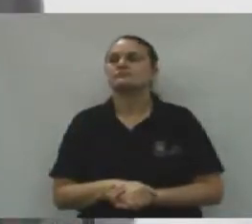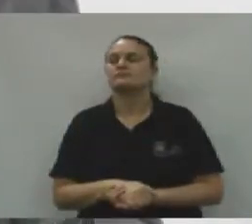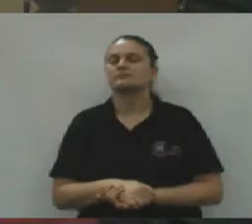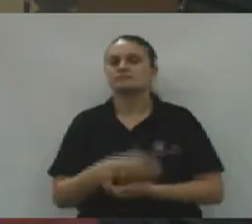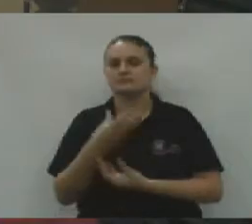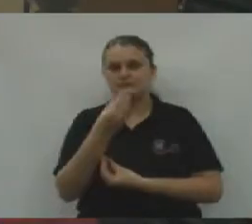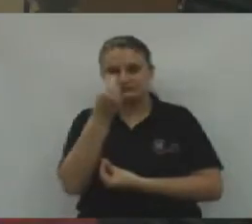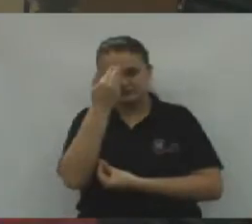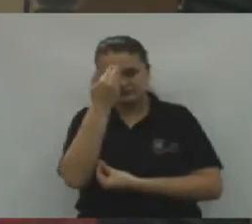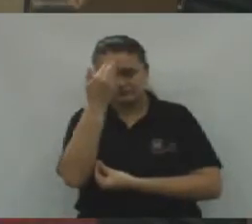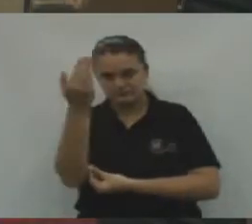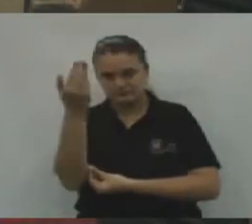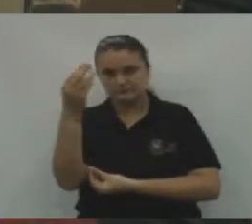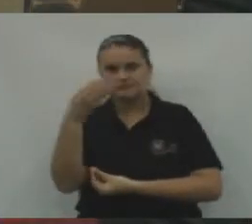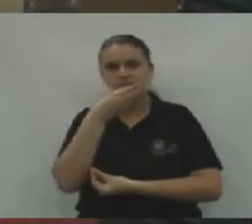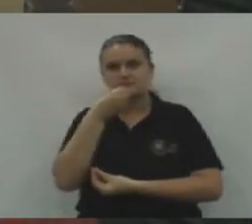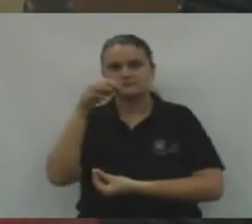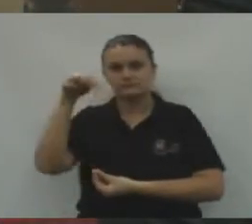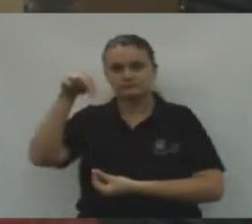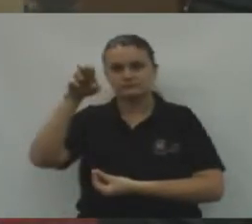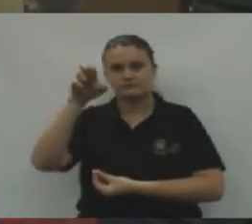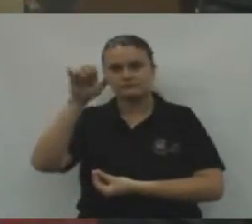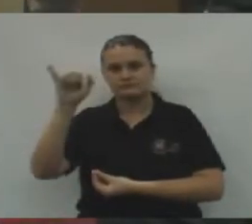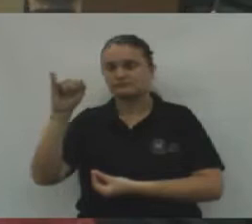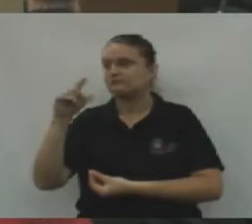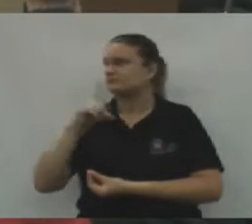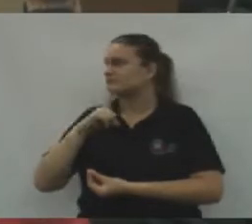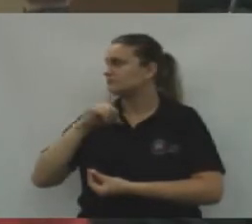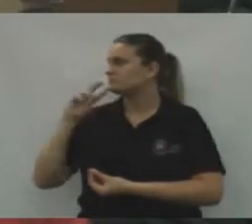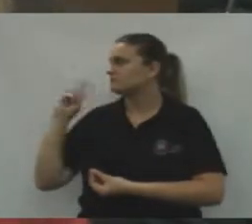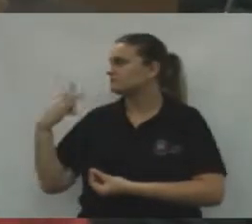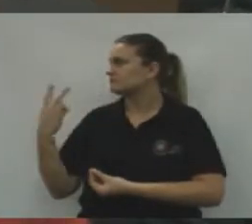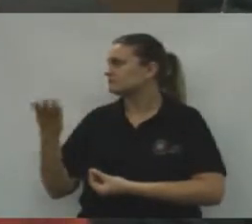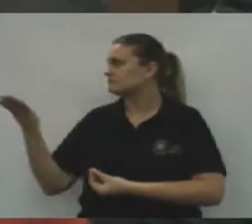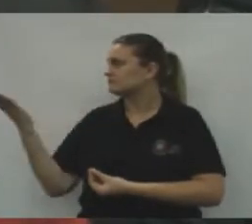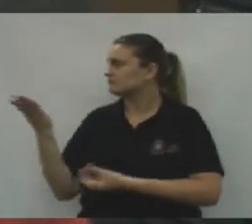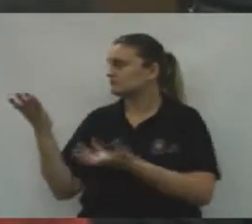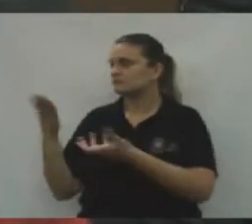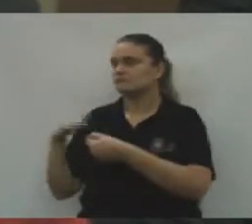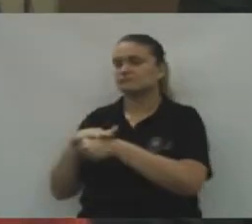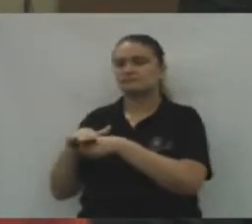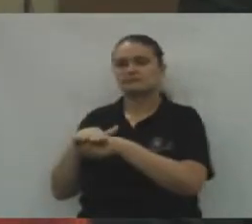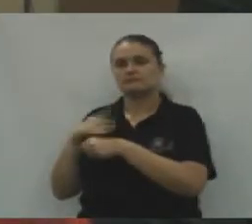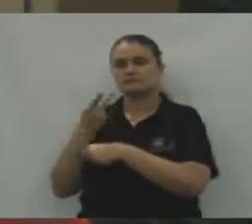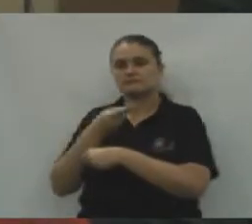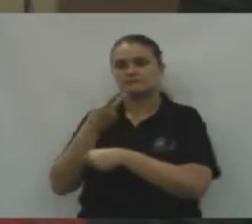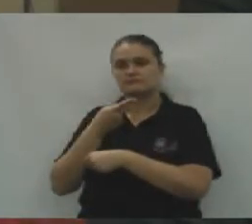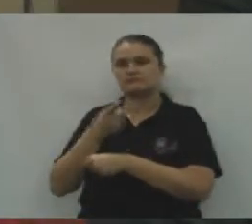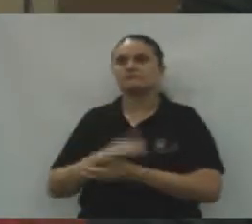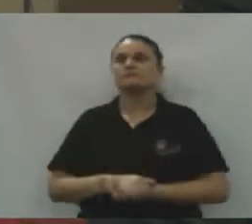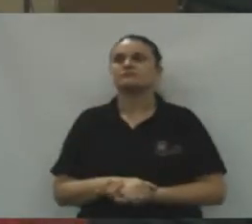Muito obrigado, Ney Kukla. Se tiver algum vereador que queira fazer alguma pergunta, fiquem à vontade.